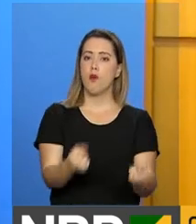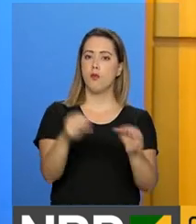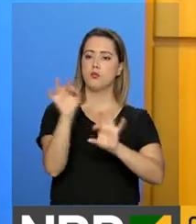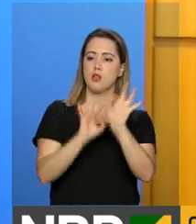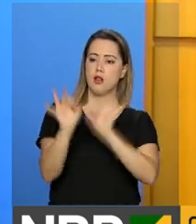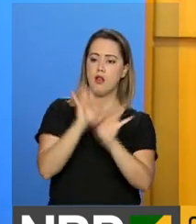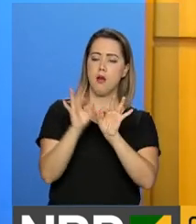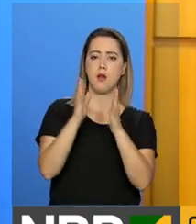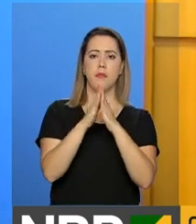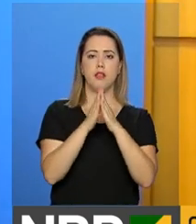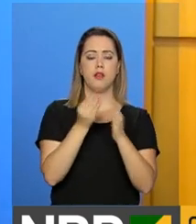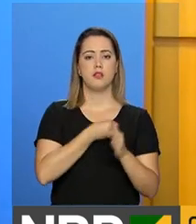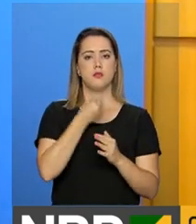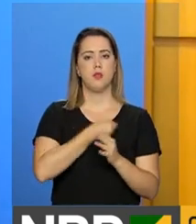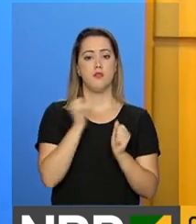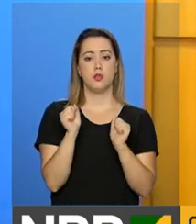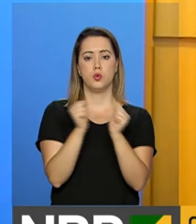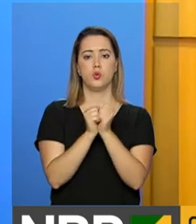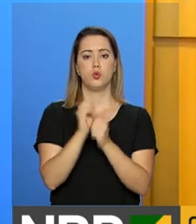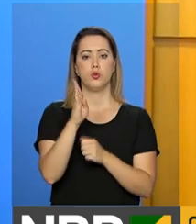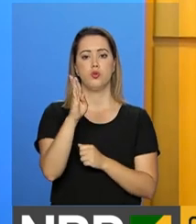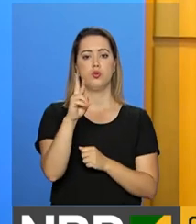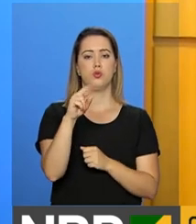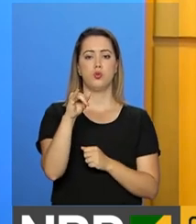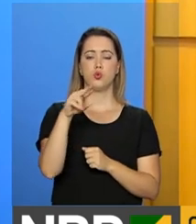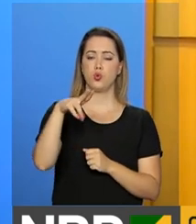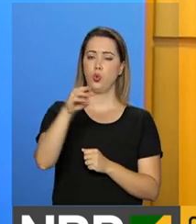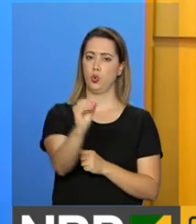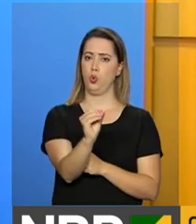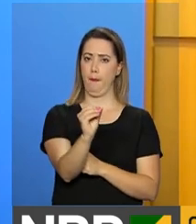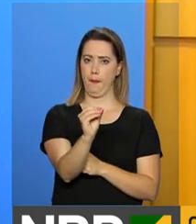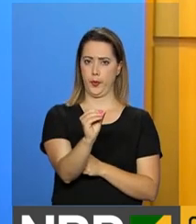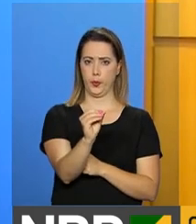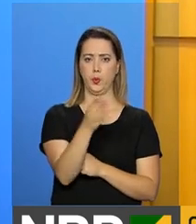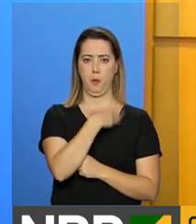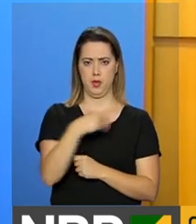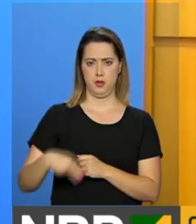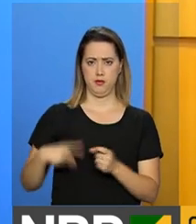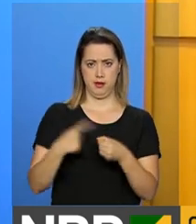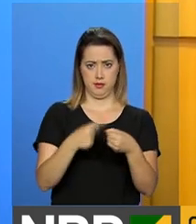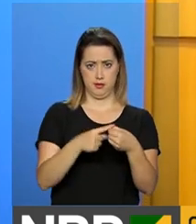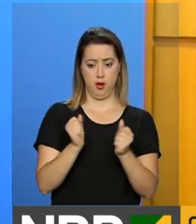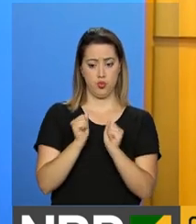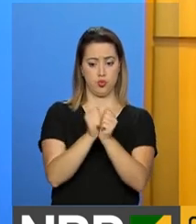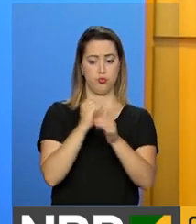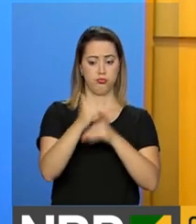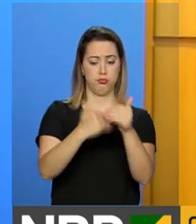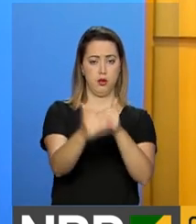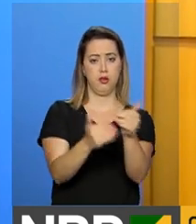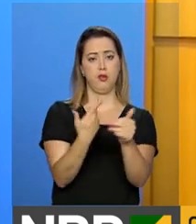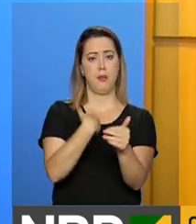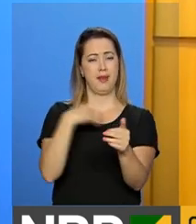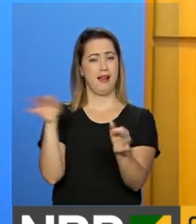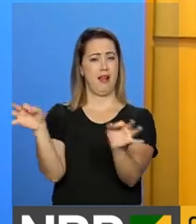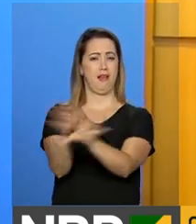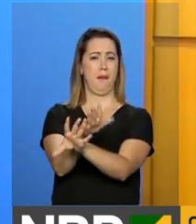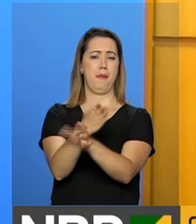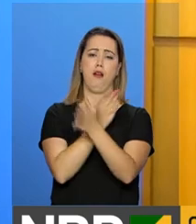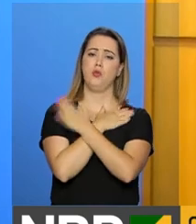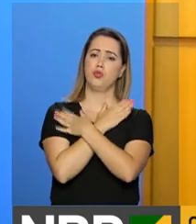coisa do Minha Casa Minha Vida, com o Bruno Araújo, né? Levar adiante para combater o desemprego. E nós temos